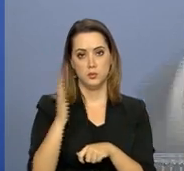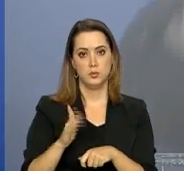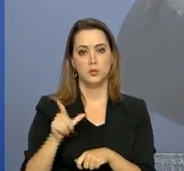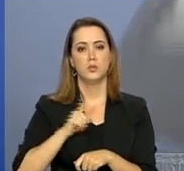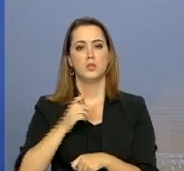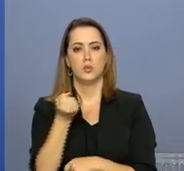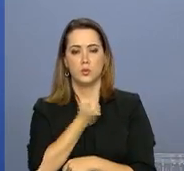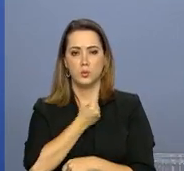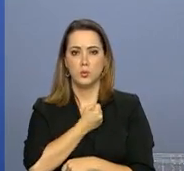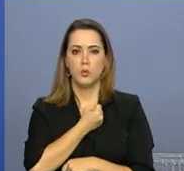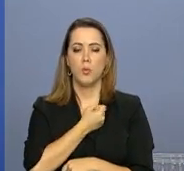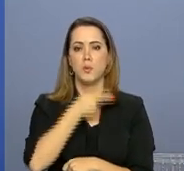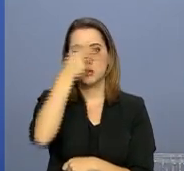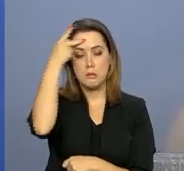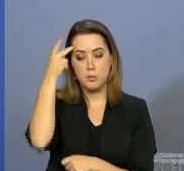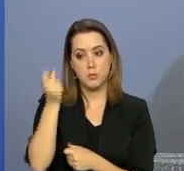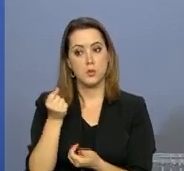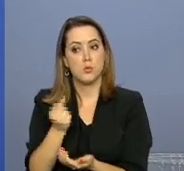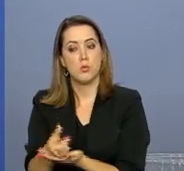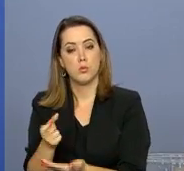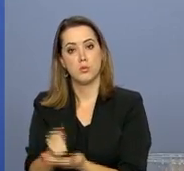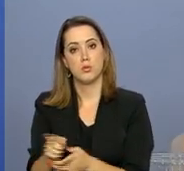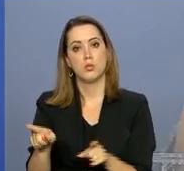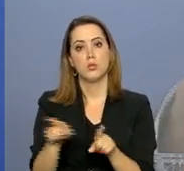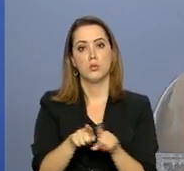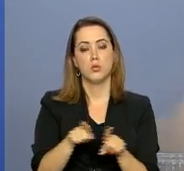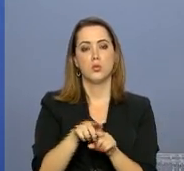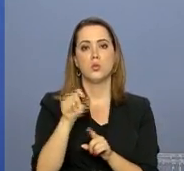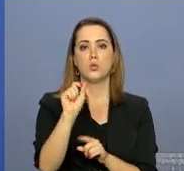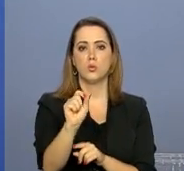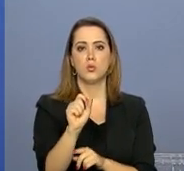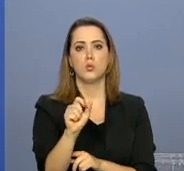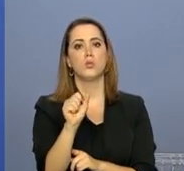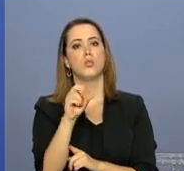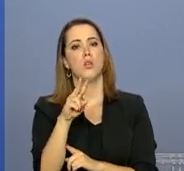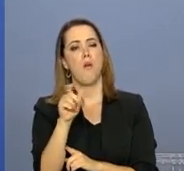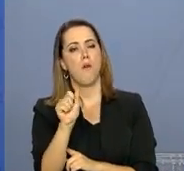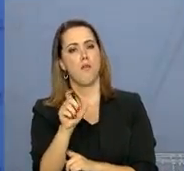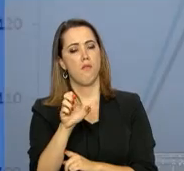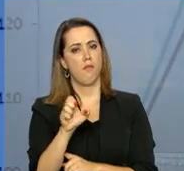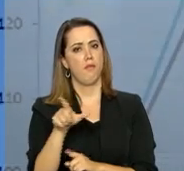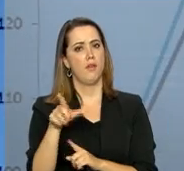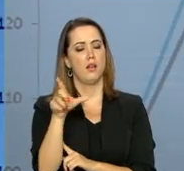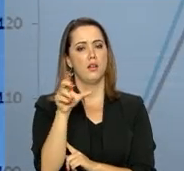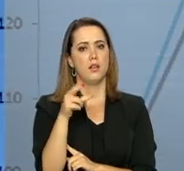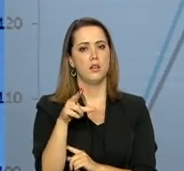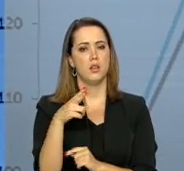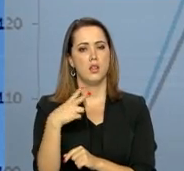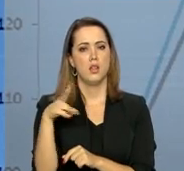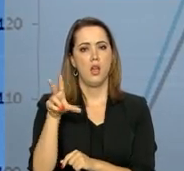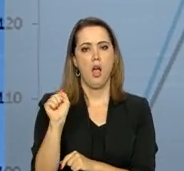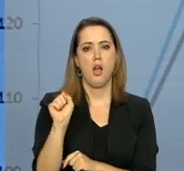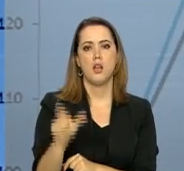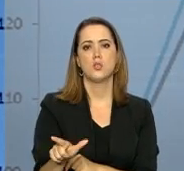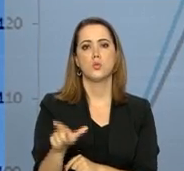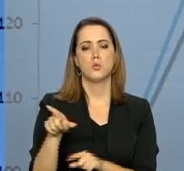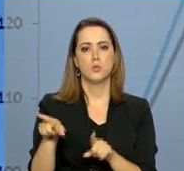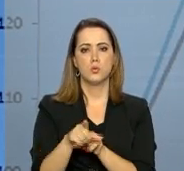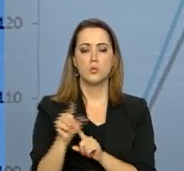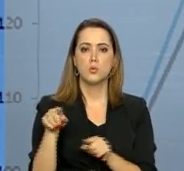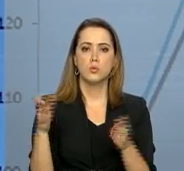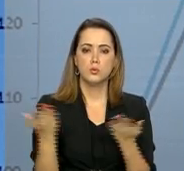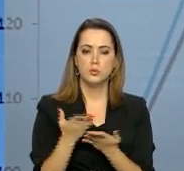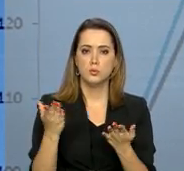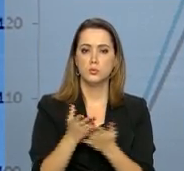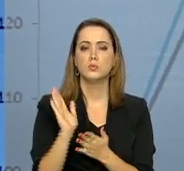índice do consumidor, que atingiu o vale em azul claro, atingiu o vale em abril e hoje